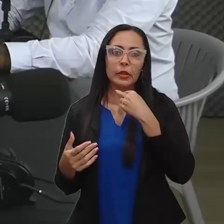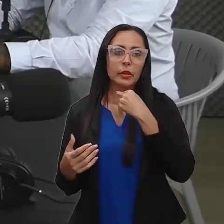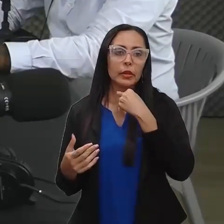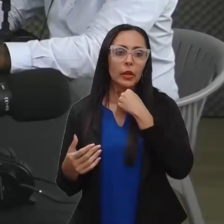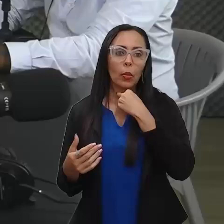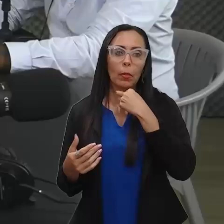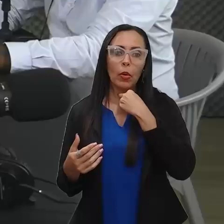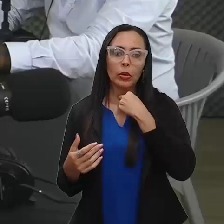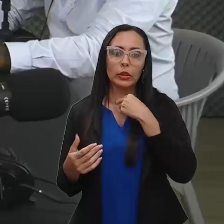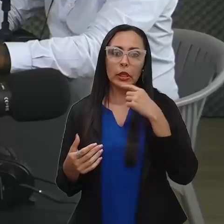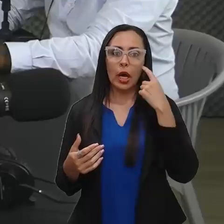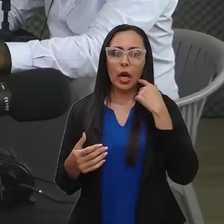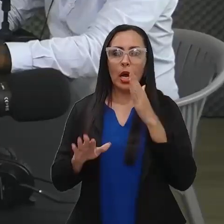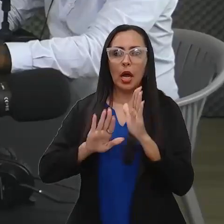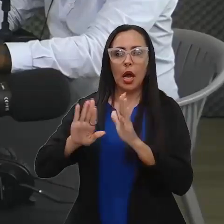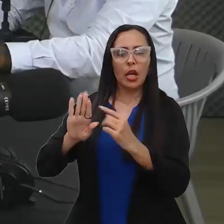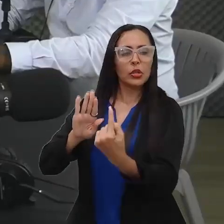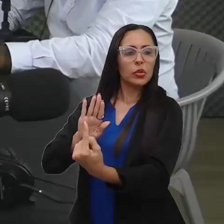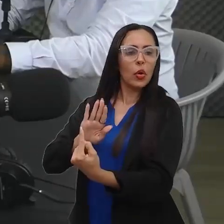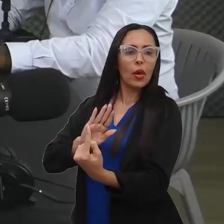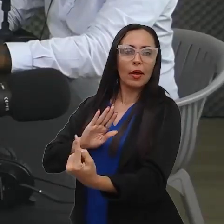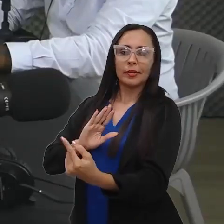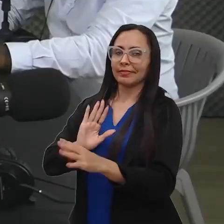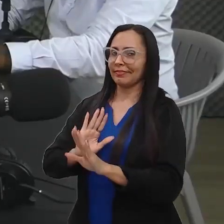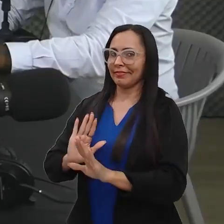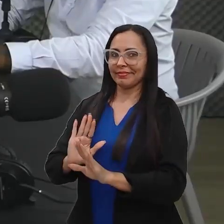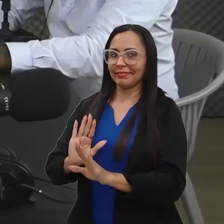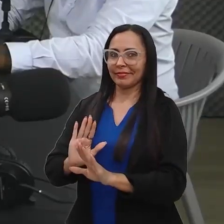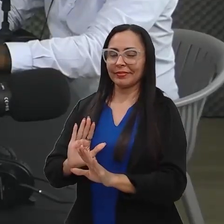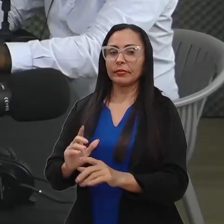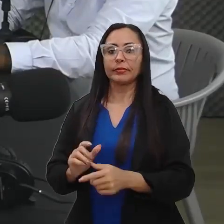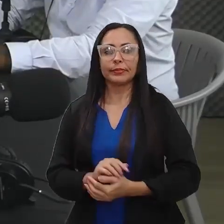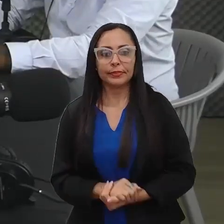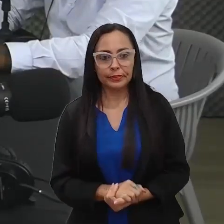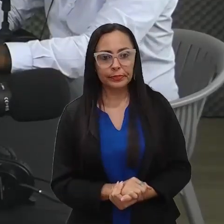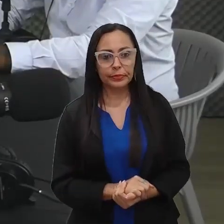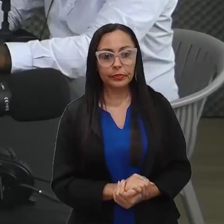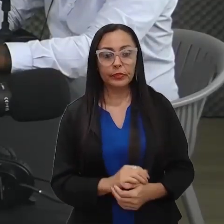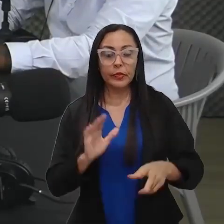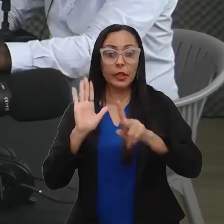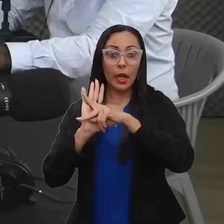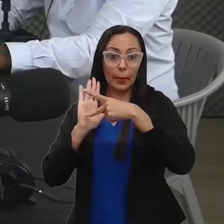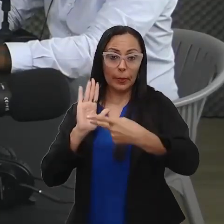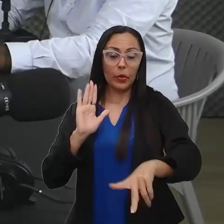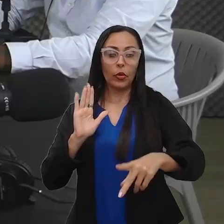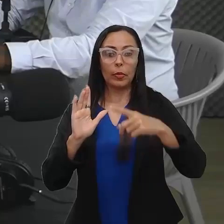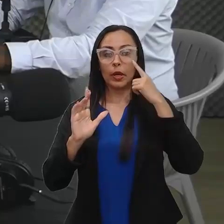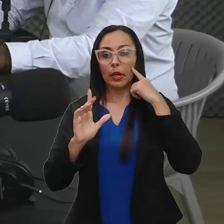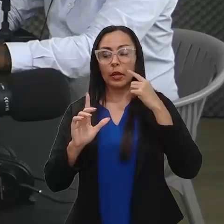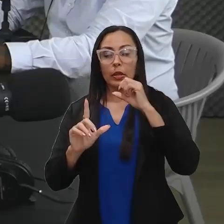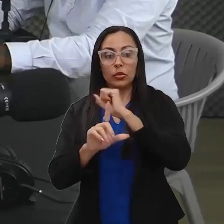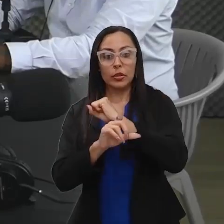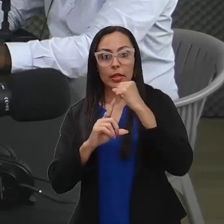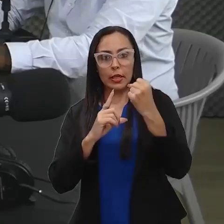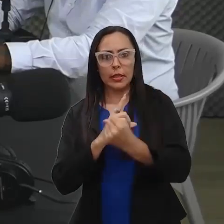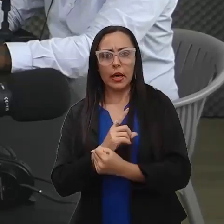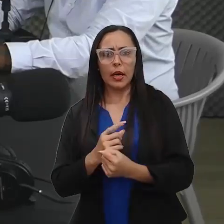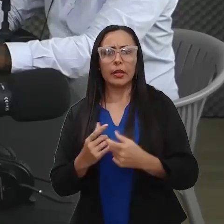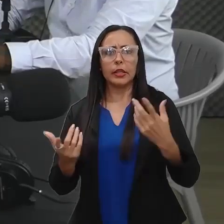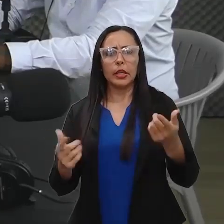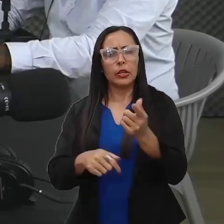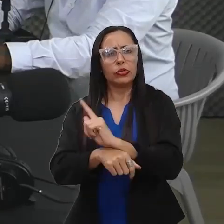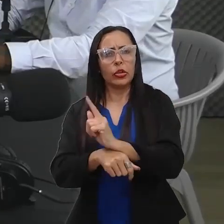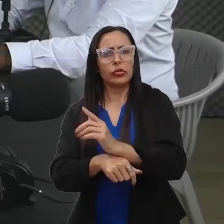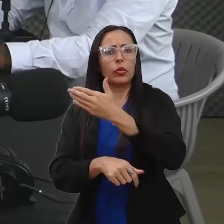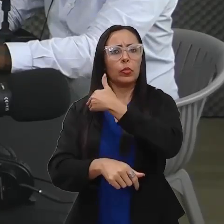mais encastelada, até porque, né, a própria sociedade, quem está na gestão pública, nos